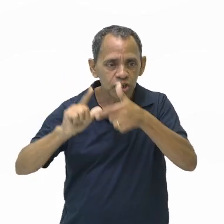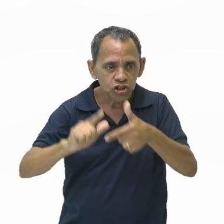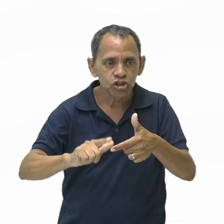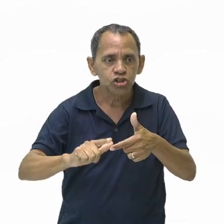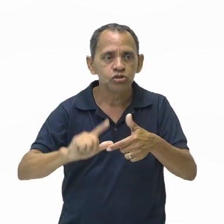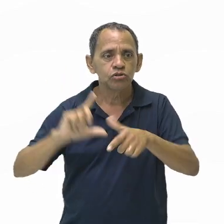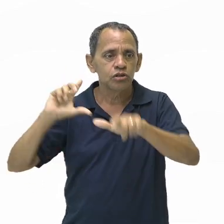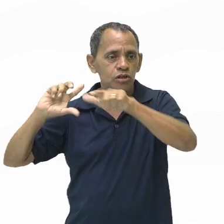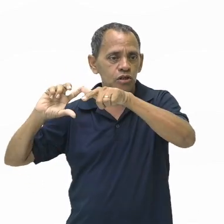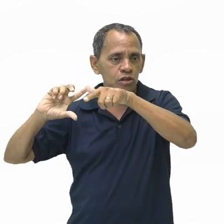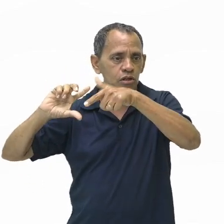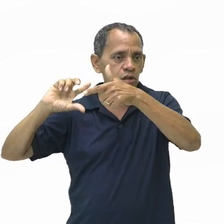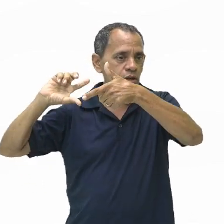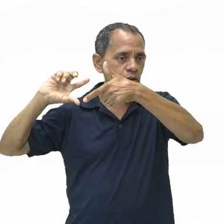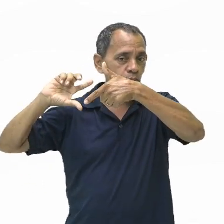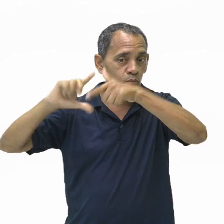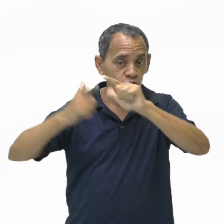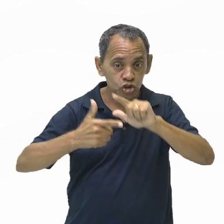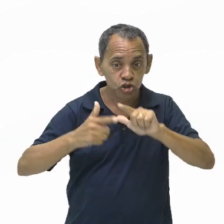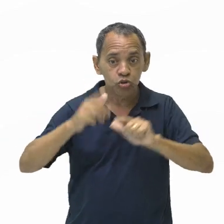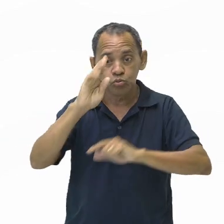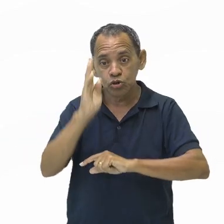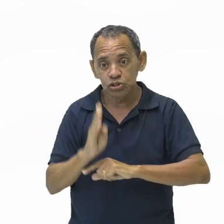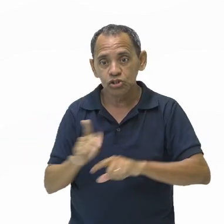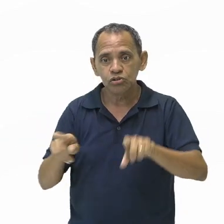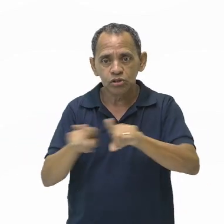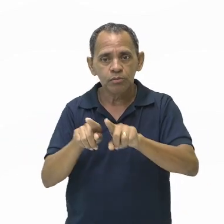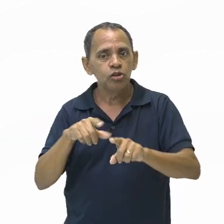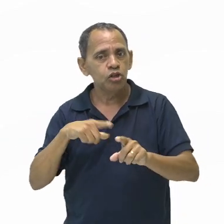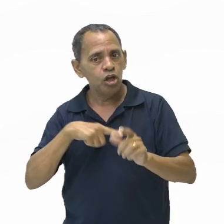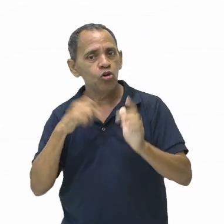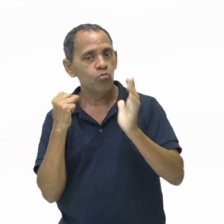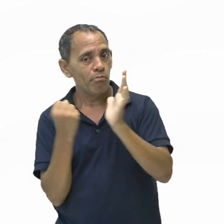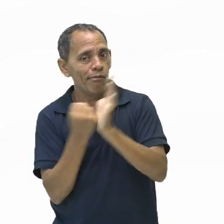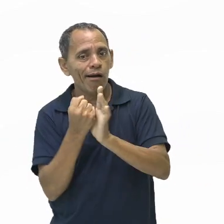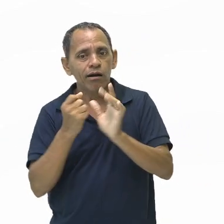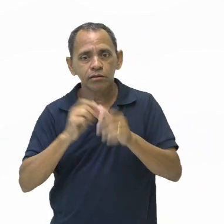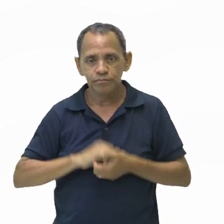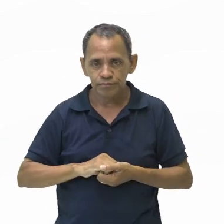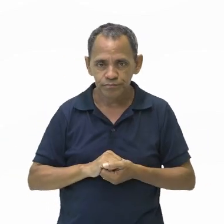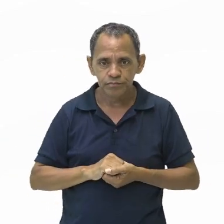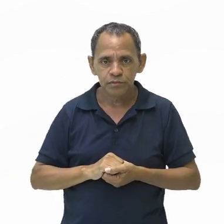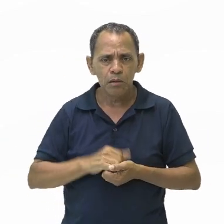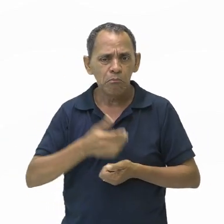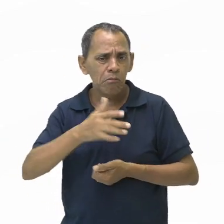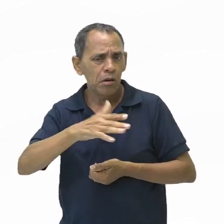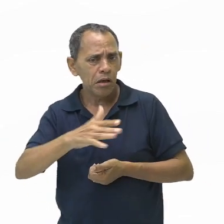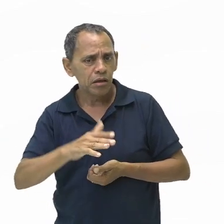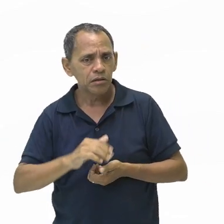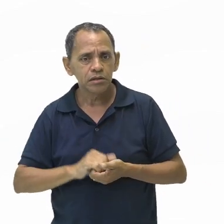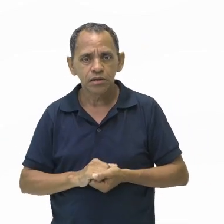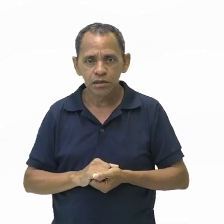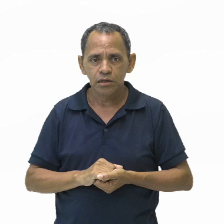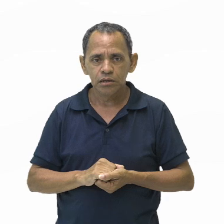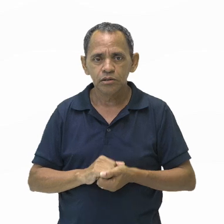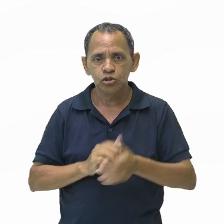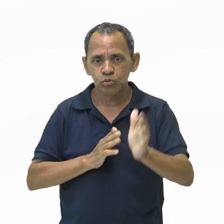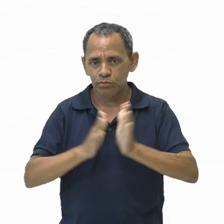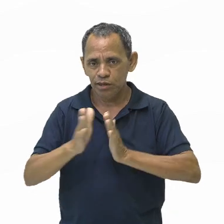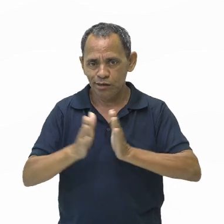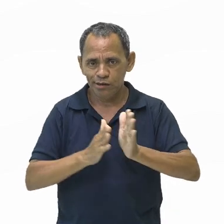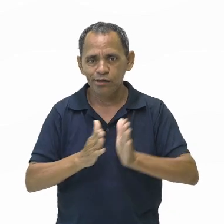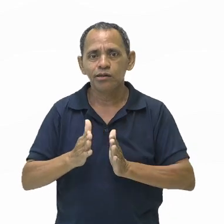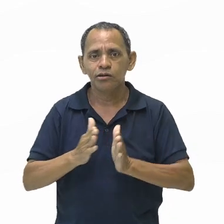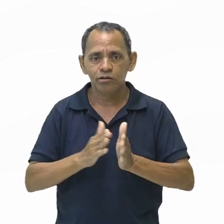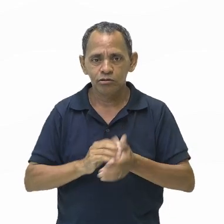marco. Geralmente, quando a gente vai fazendo essa transição, a gente esquece, não sei, faz mais ou menos por ali. Só que no modernismo brasileiro, a gente